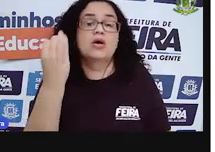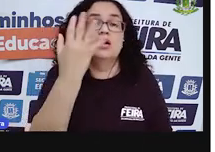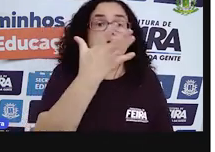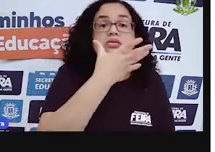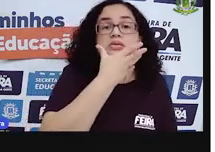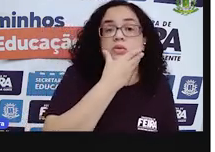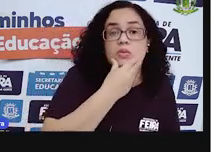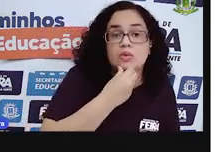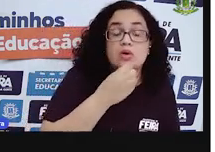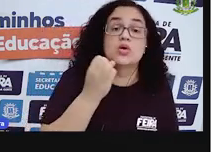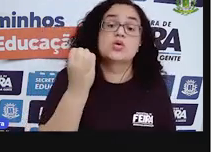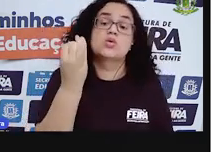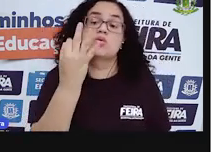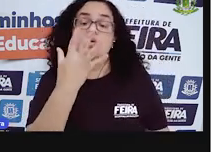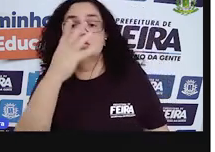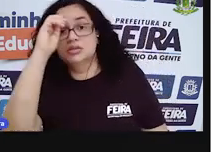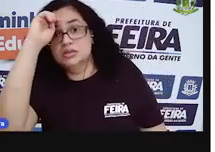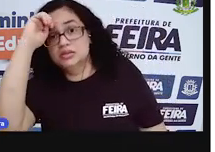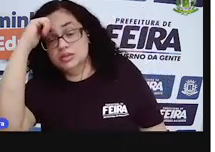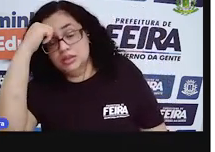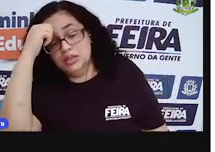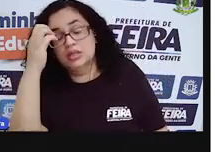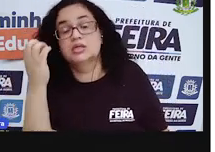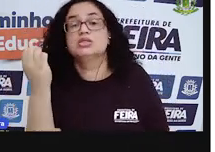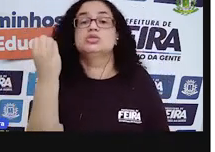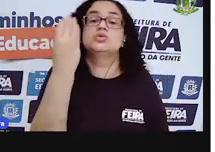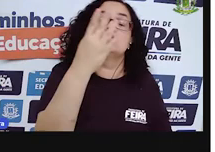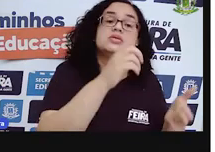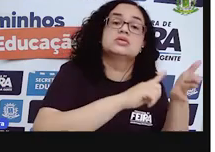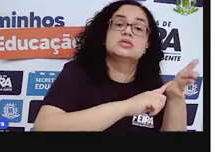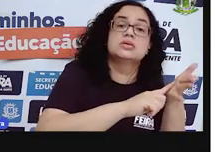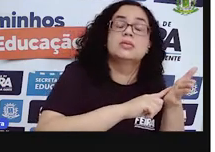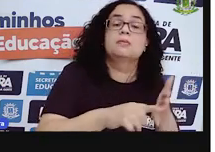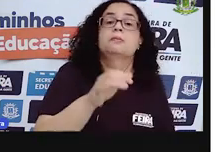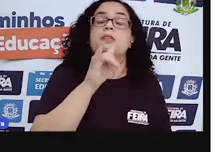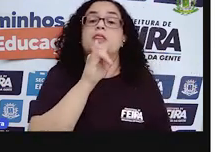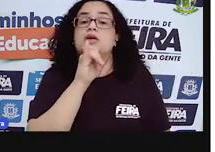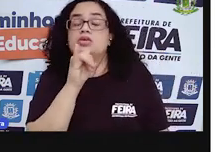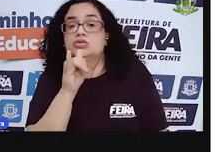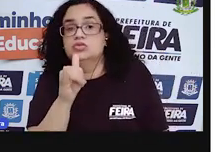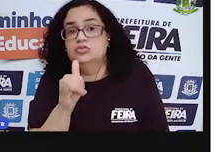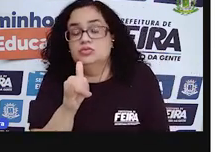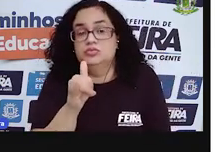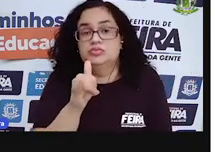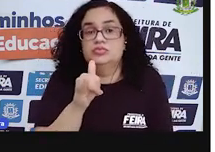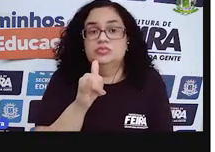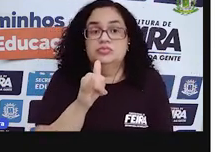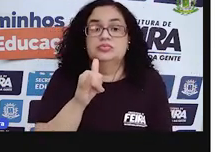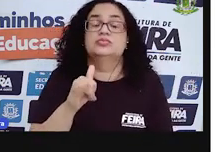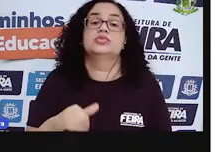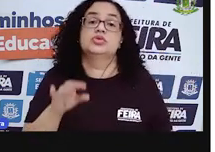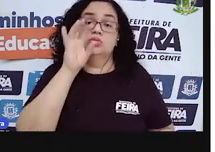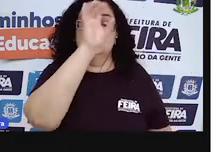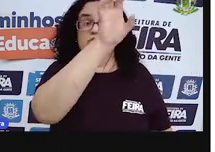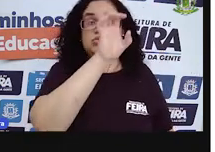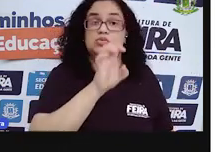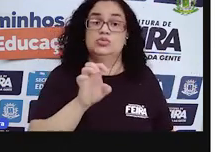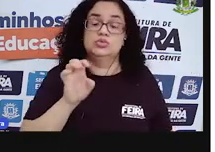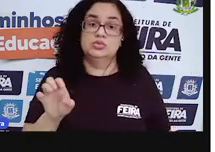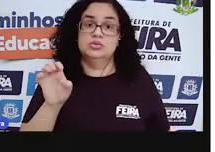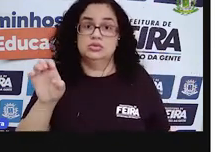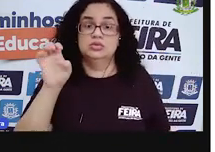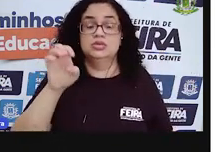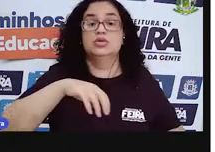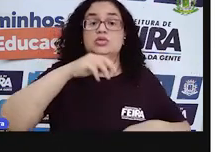são do sexo feminino quantas são negras quantas são brancas é informações sobre os Estados